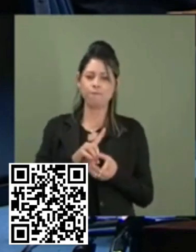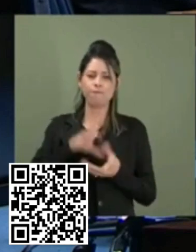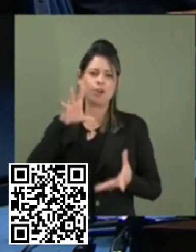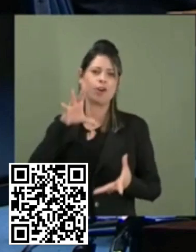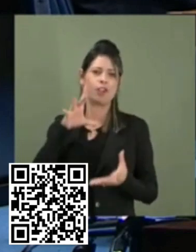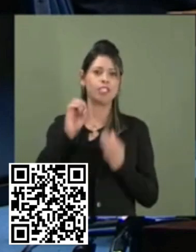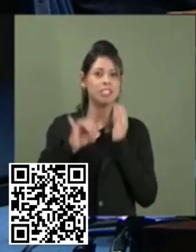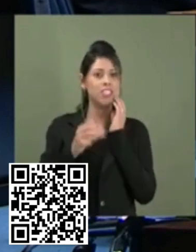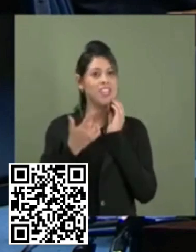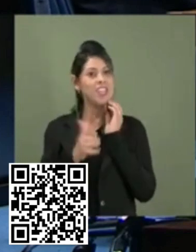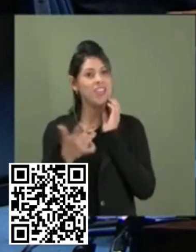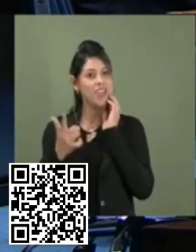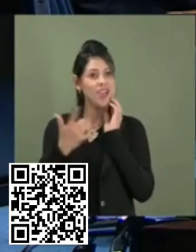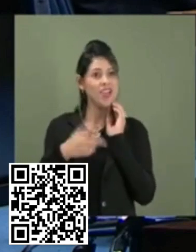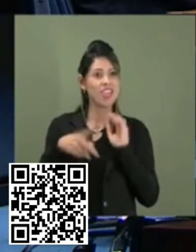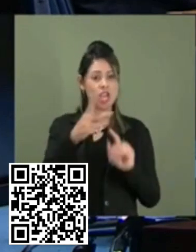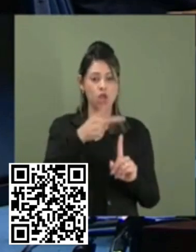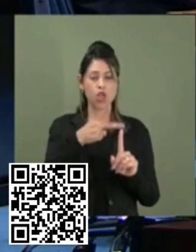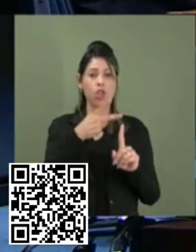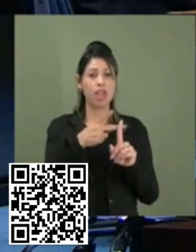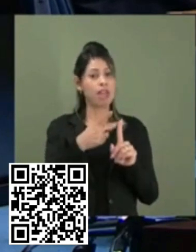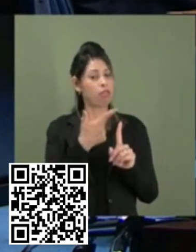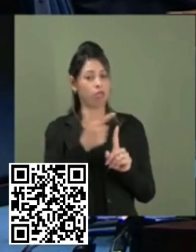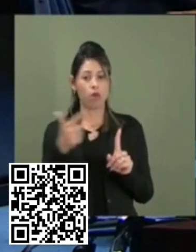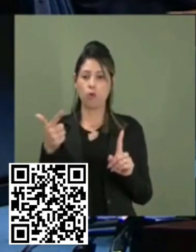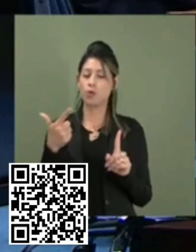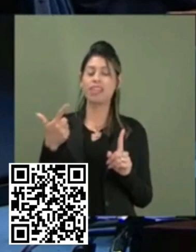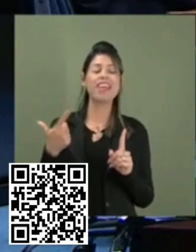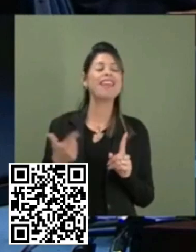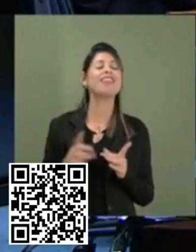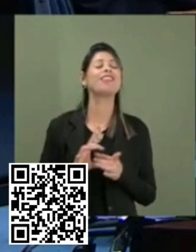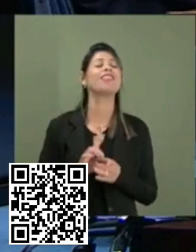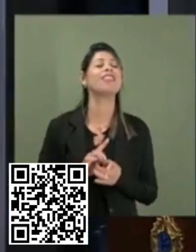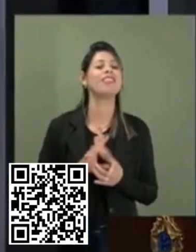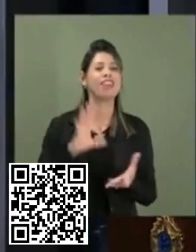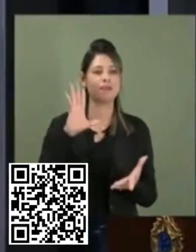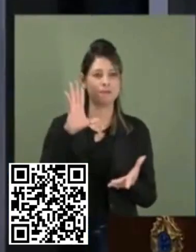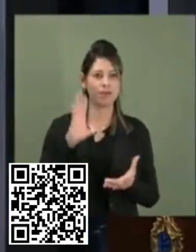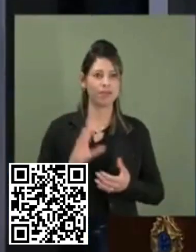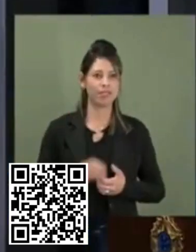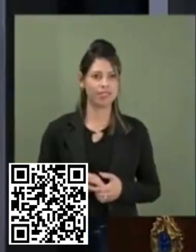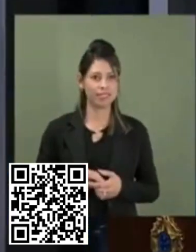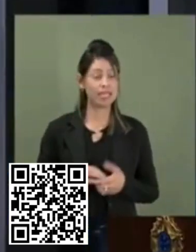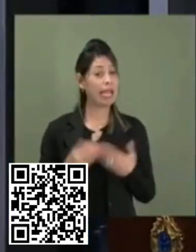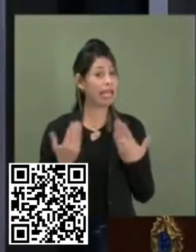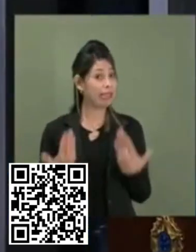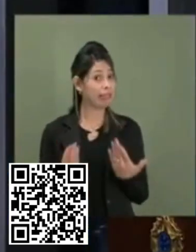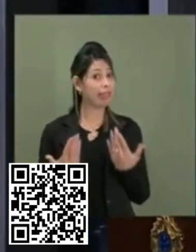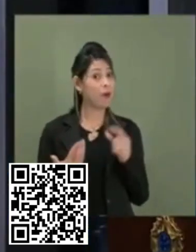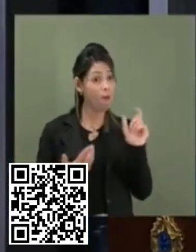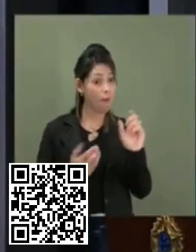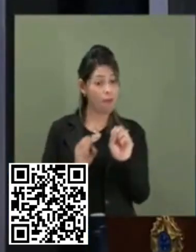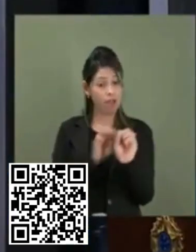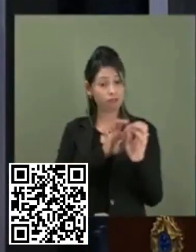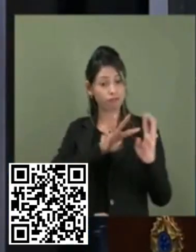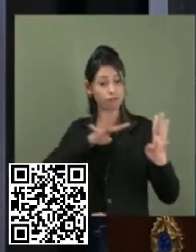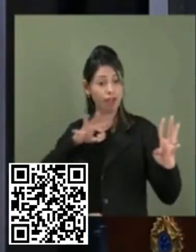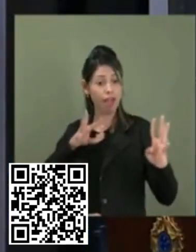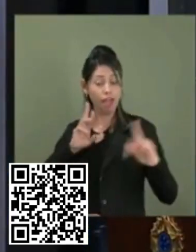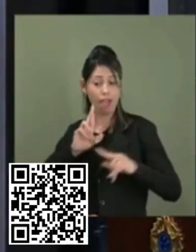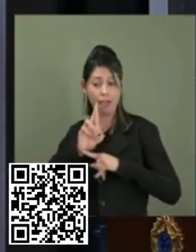Sem parlamento, não existe democracia. Ele representa o povo,